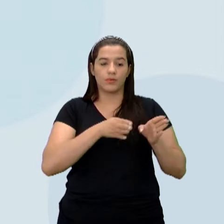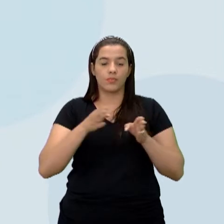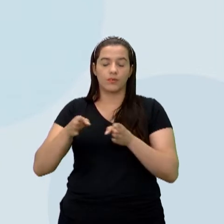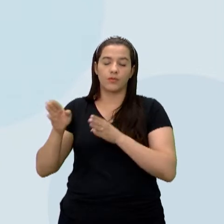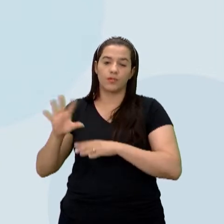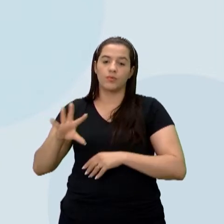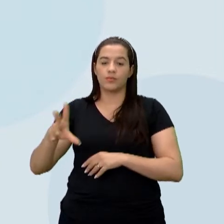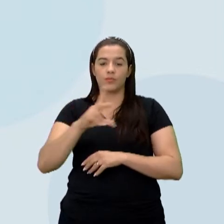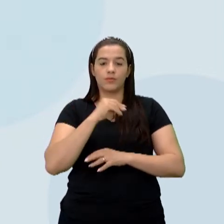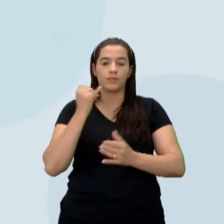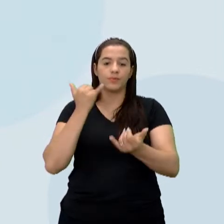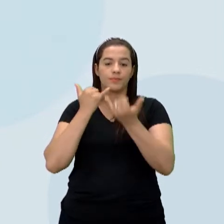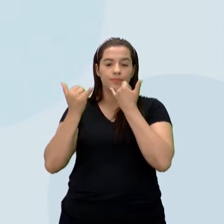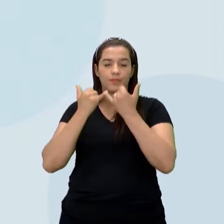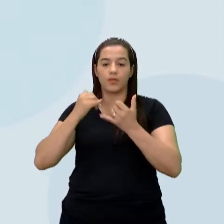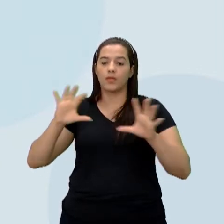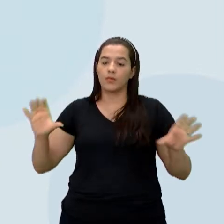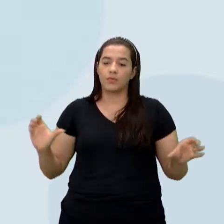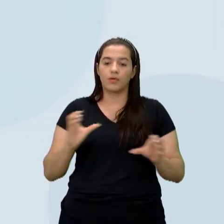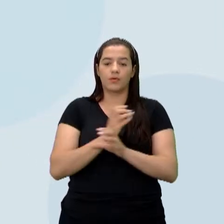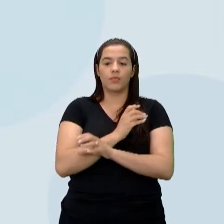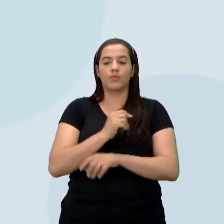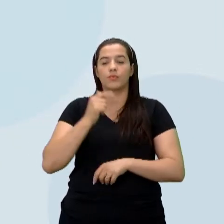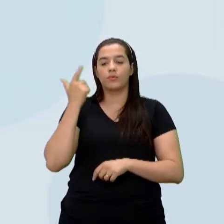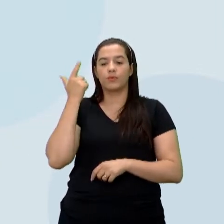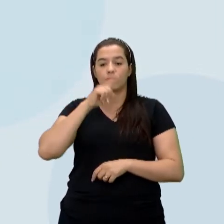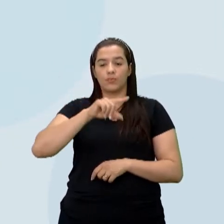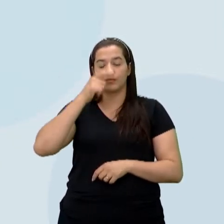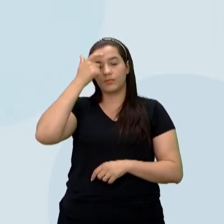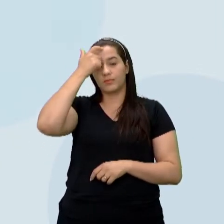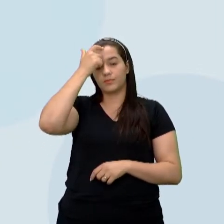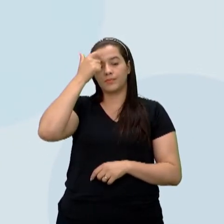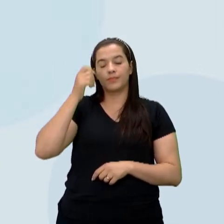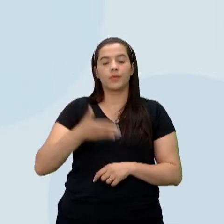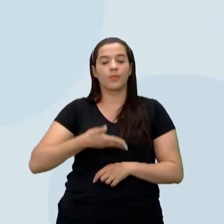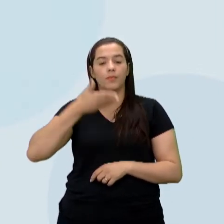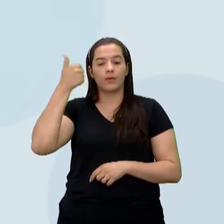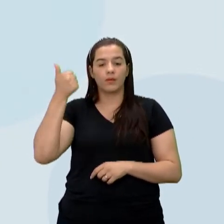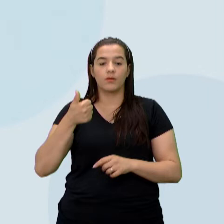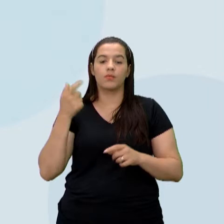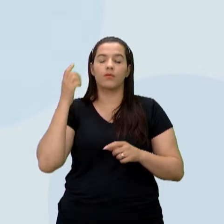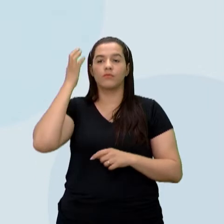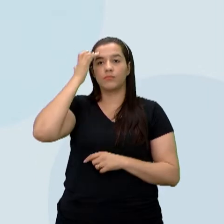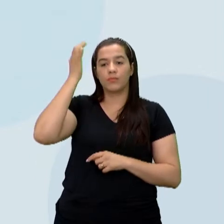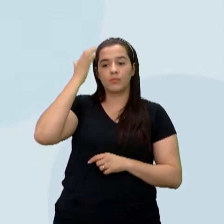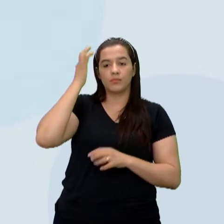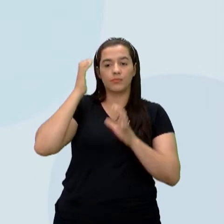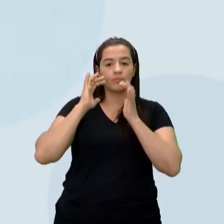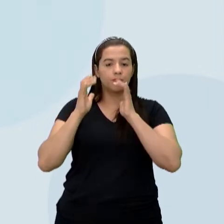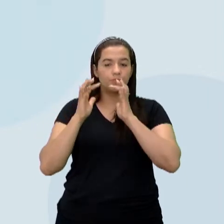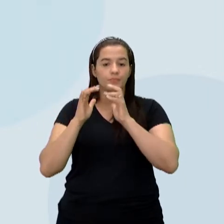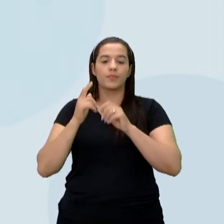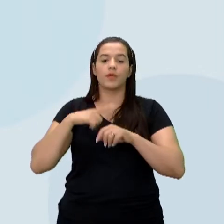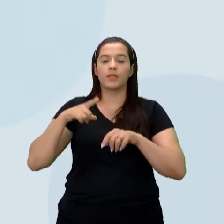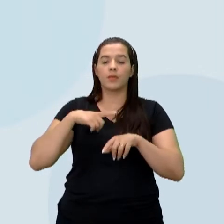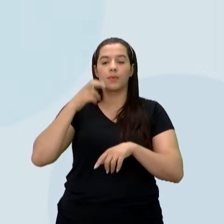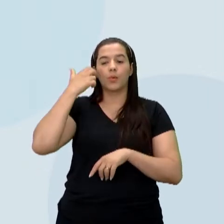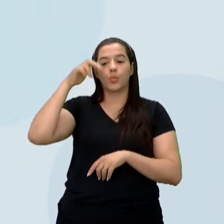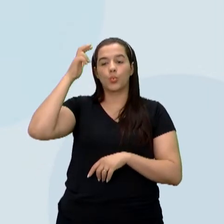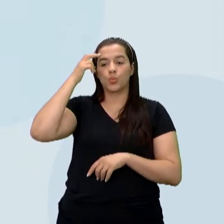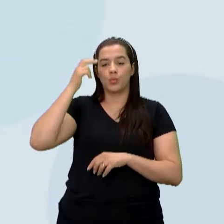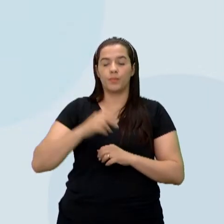informações e cheguem a uma conclusão, com melhor capacitação intelectual e